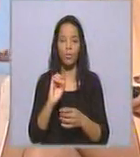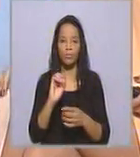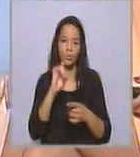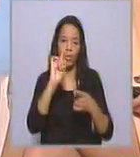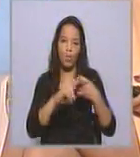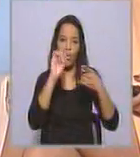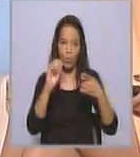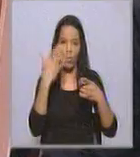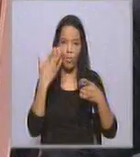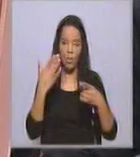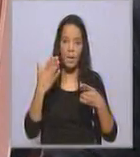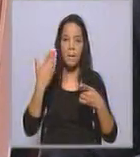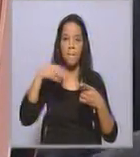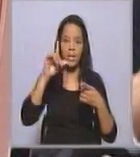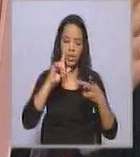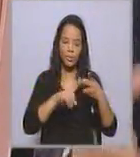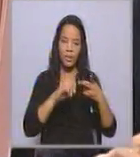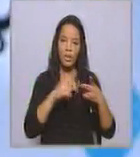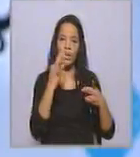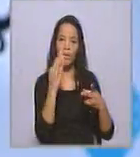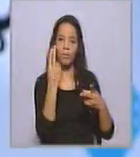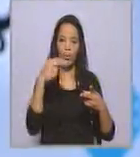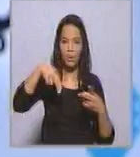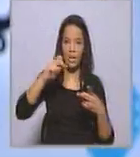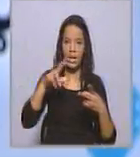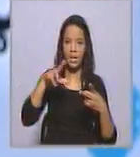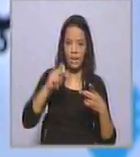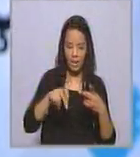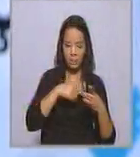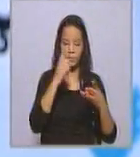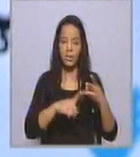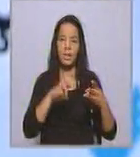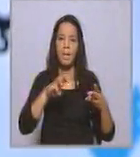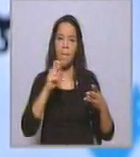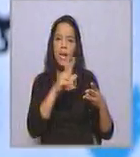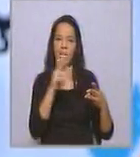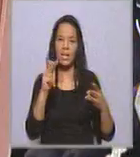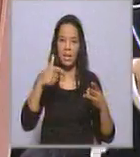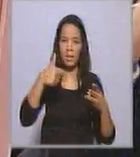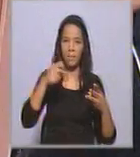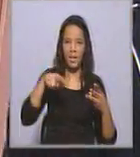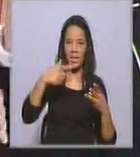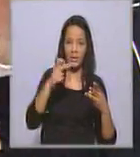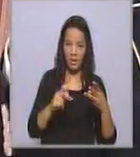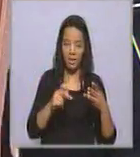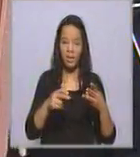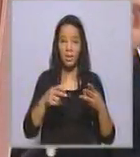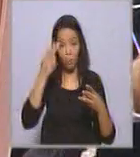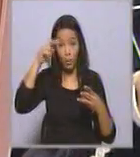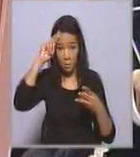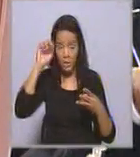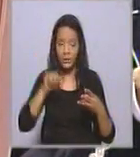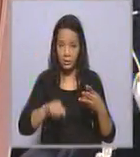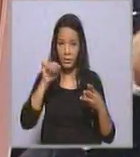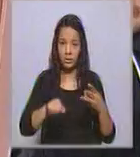dos aspectos, mas temos o Funaná de Cabo Verde, temos a Marrabenta, portanto isto viaja... De Moçambique, não é? De Moçambique,